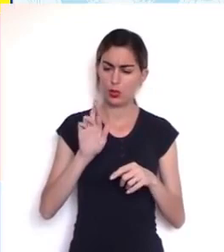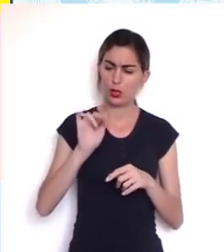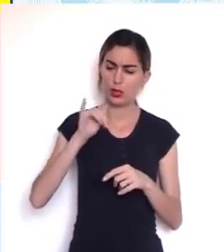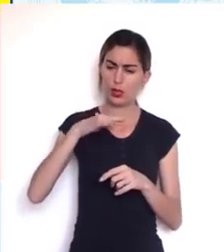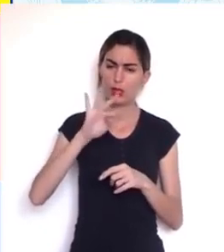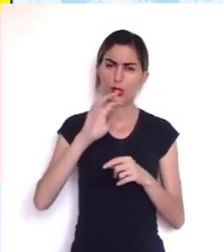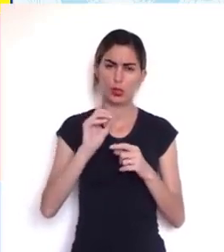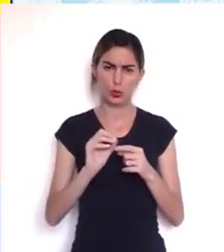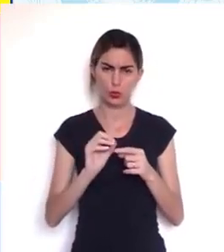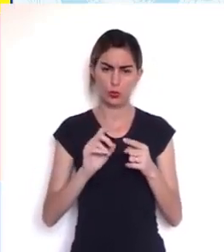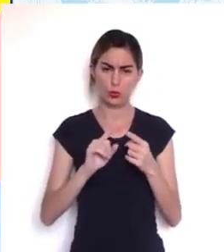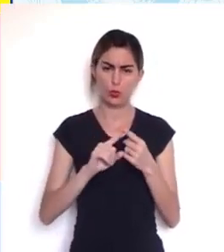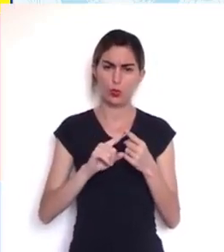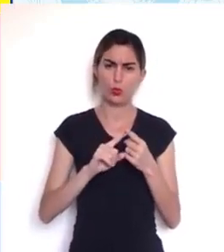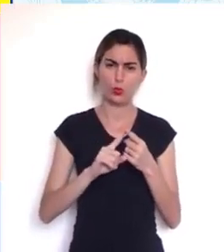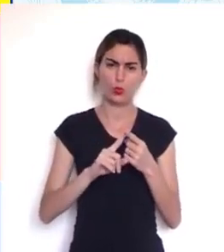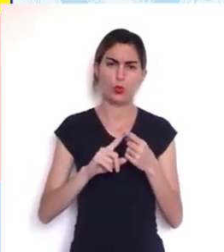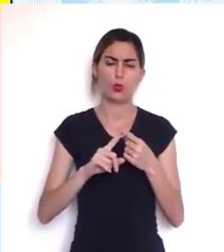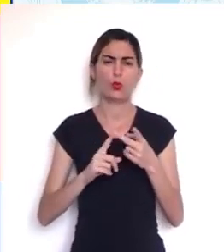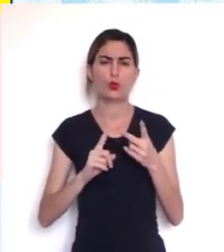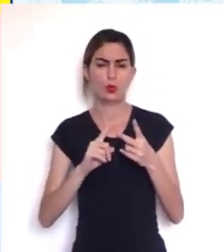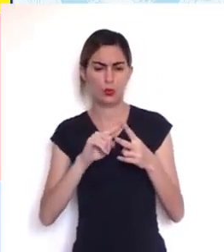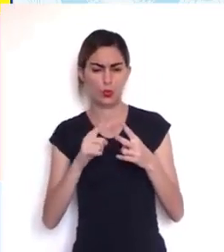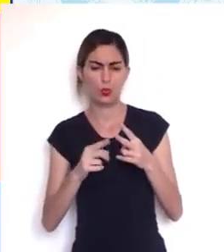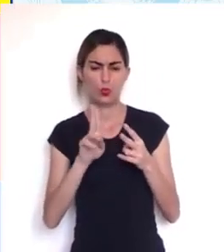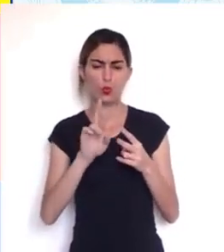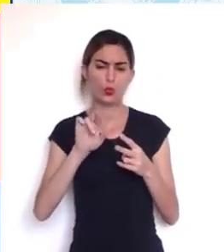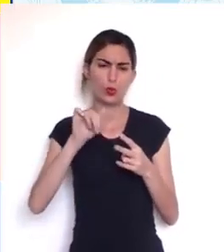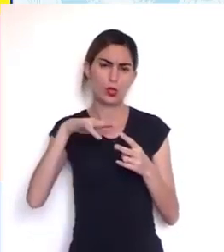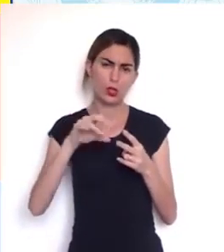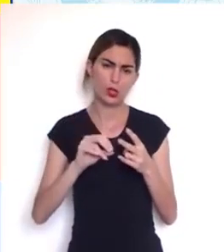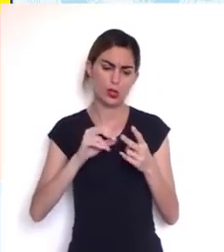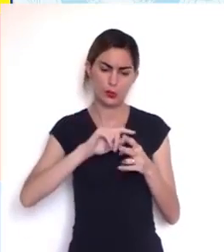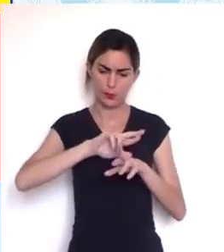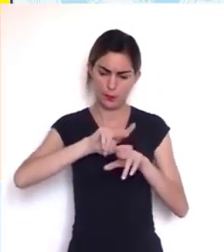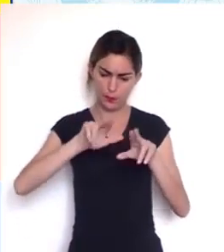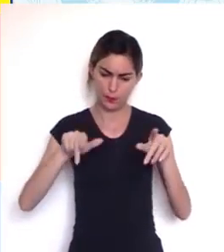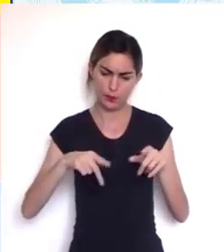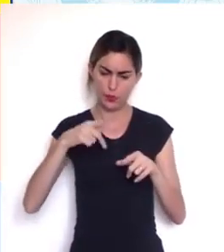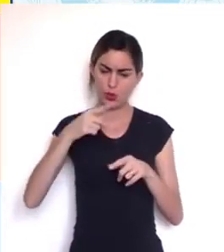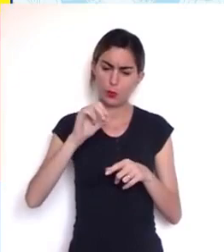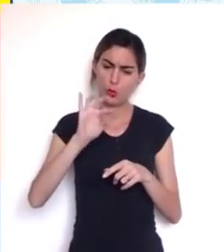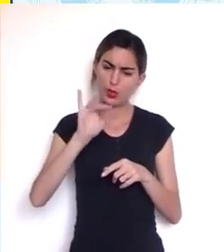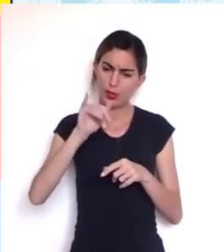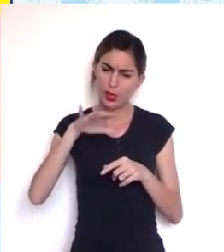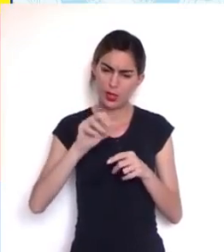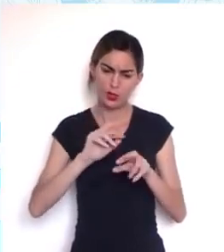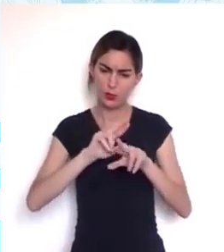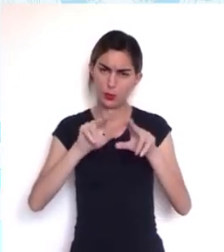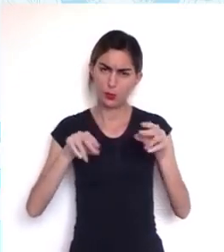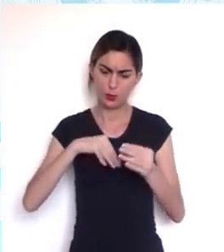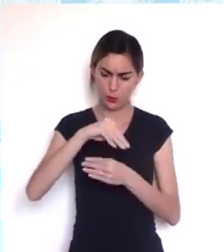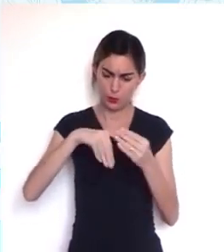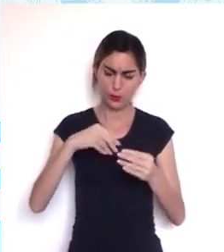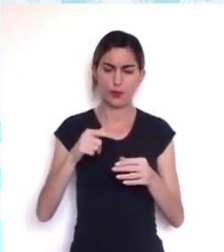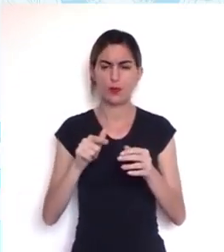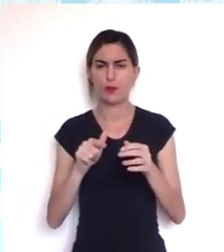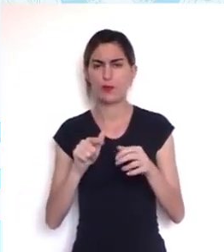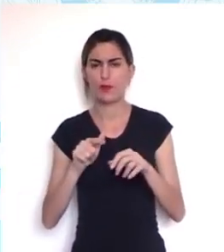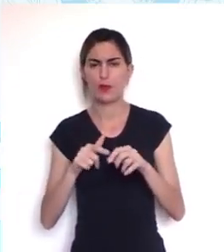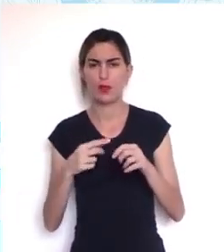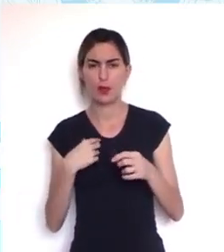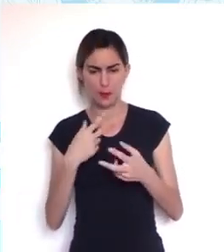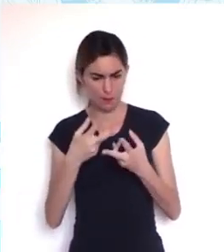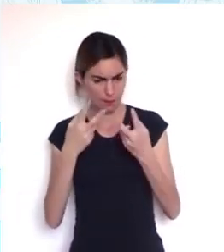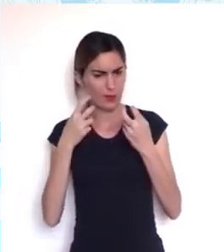do granito, que é composta por quartzo e urânio, calcário, potássio. Então dá para